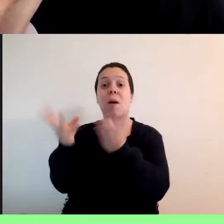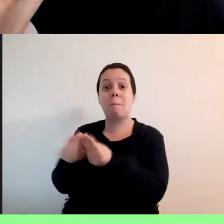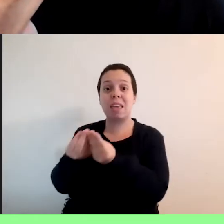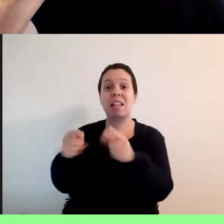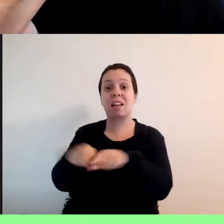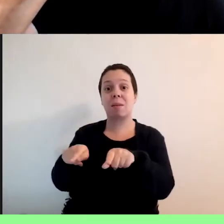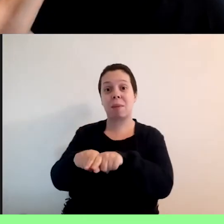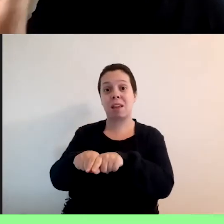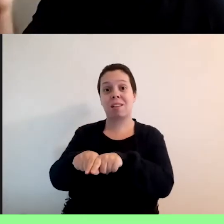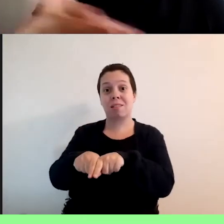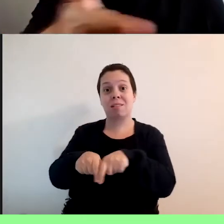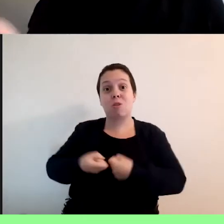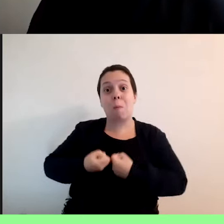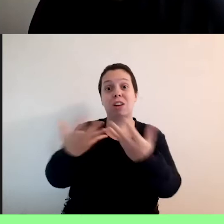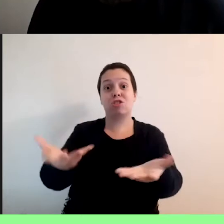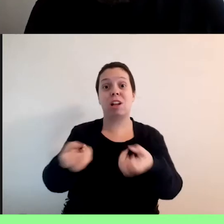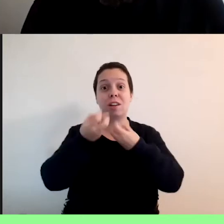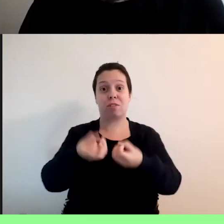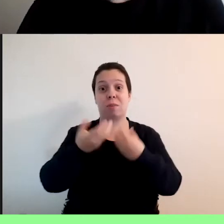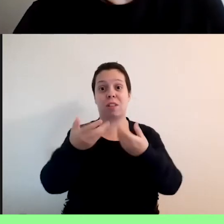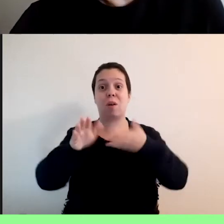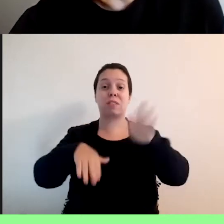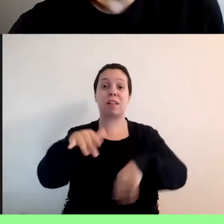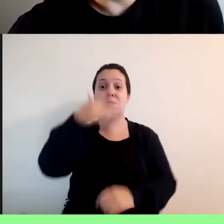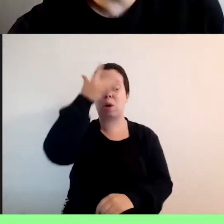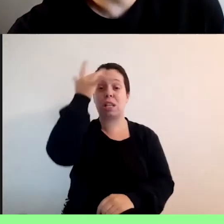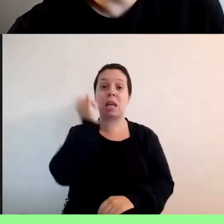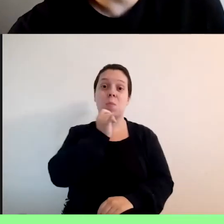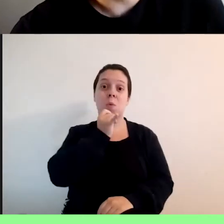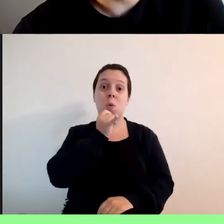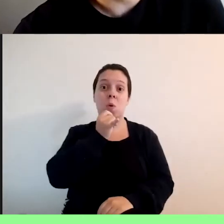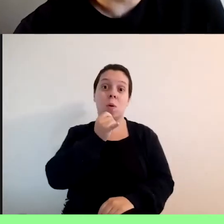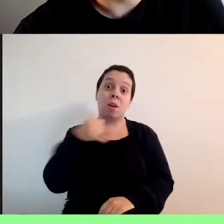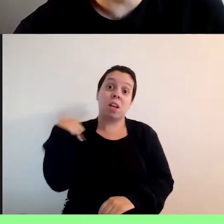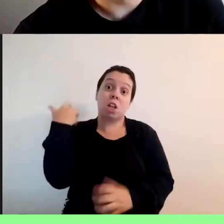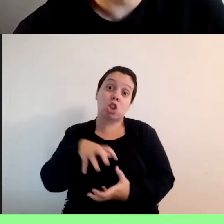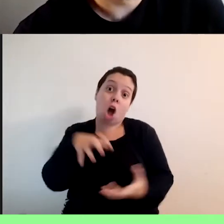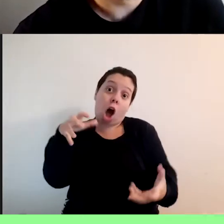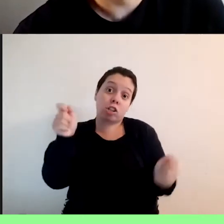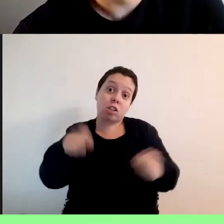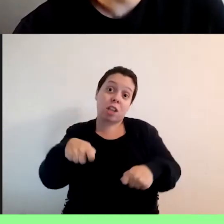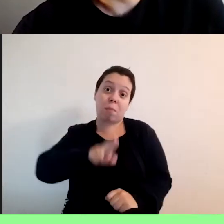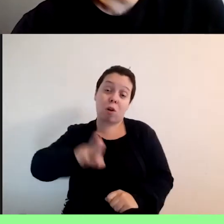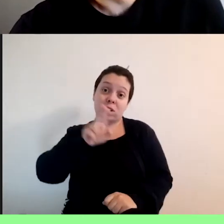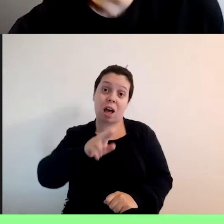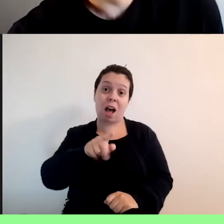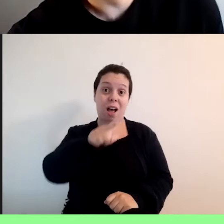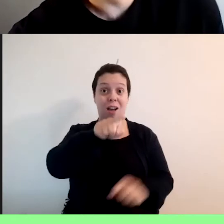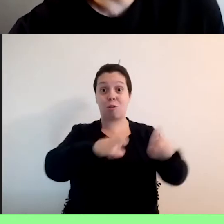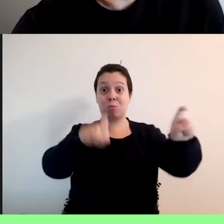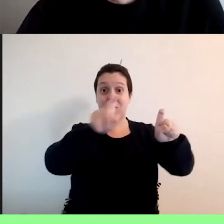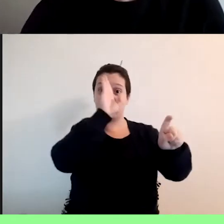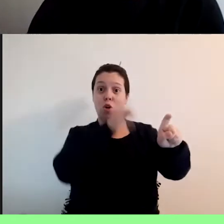disse, assim, às vezes até de idosos, de repente dá para usar pelo computador. Acho isso bem ótimo. Exatamente. E é